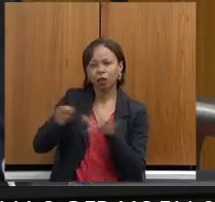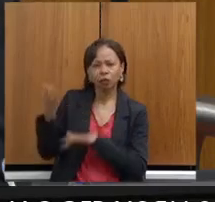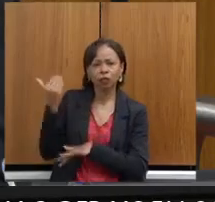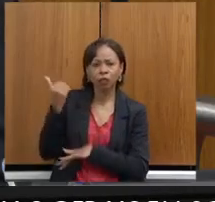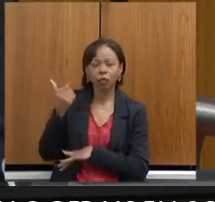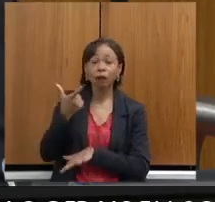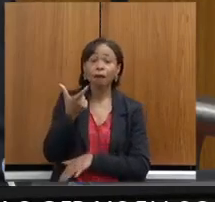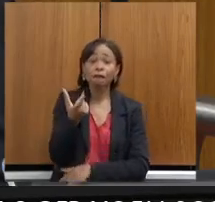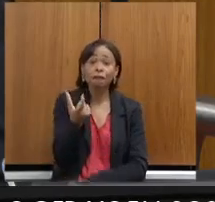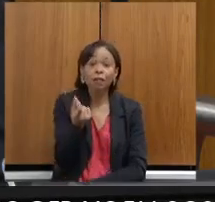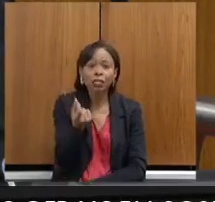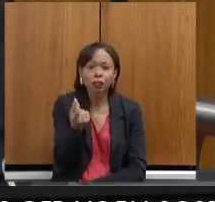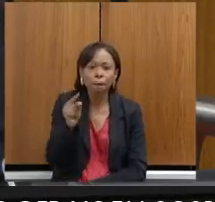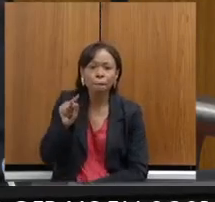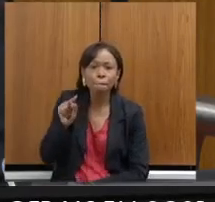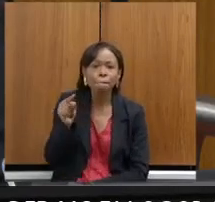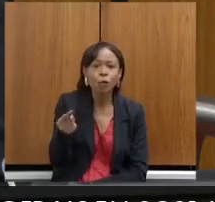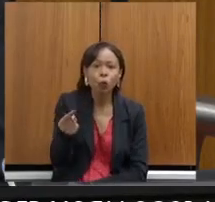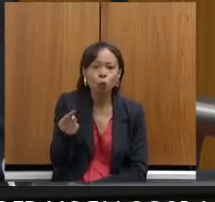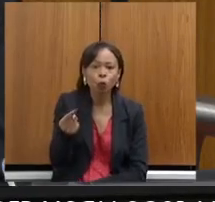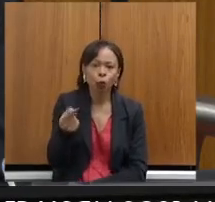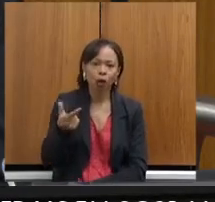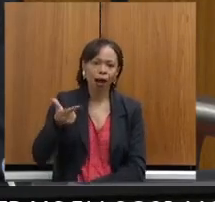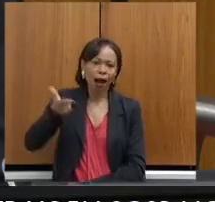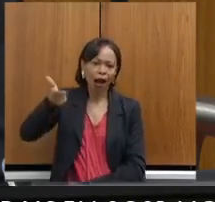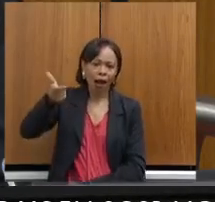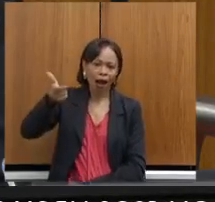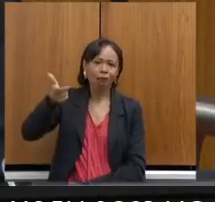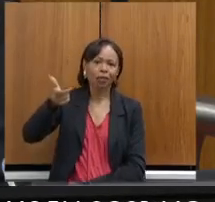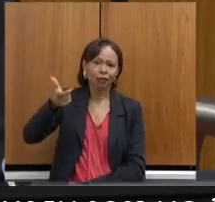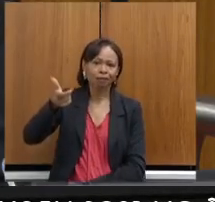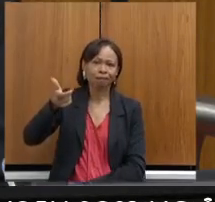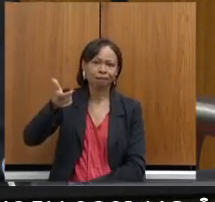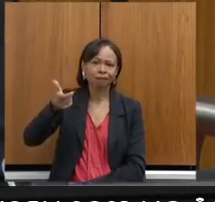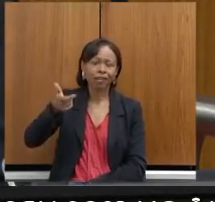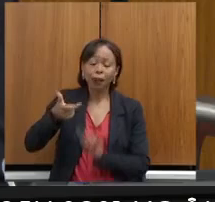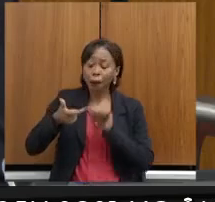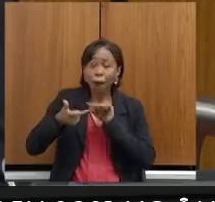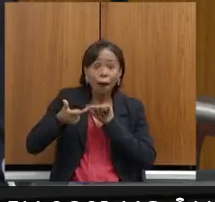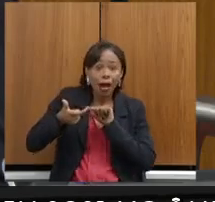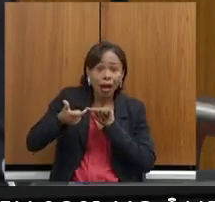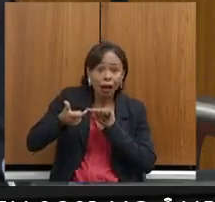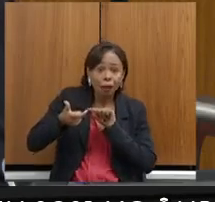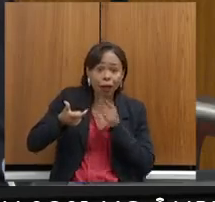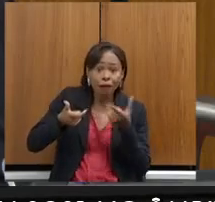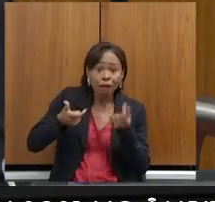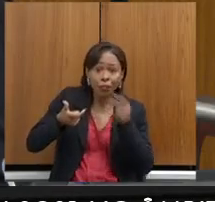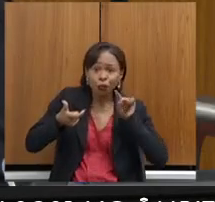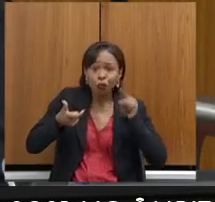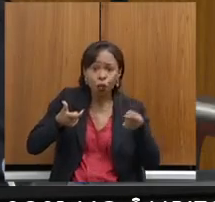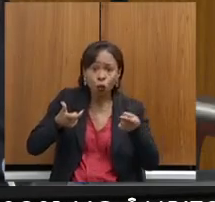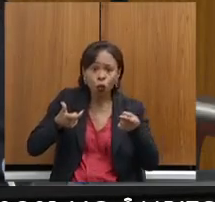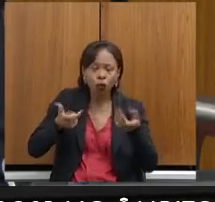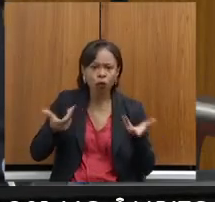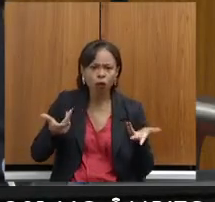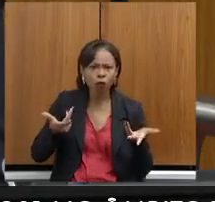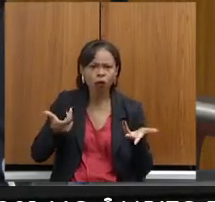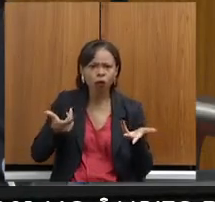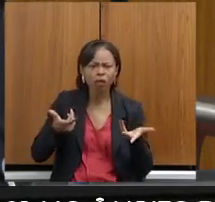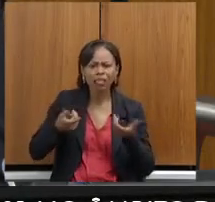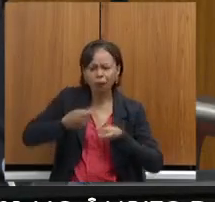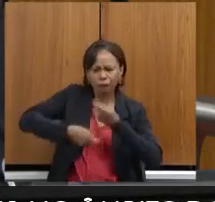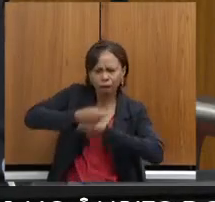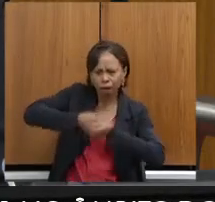20 mil armas 20 mil armas nós estamos falando de tráfico internacional de